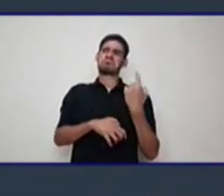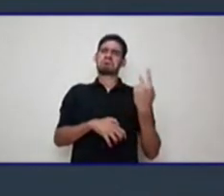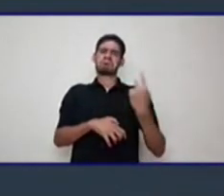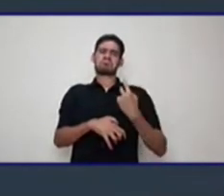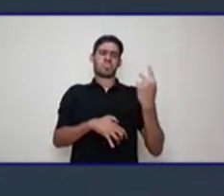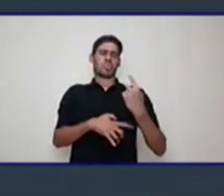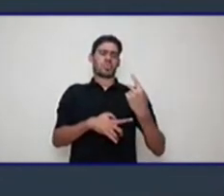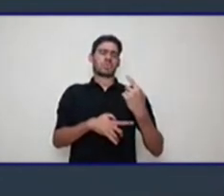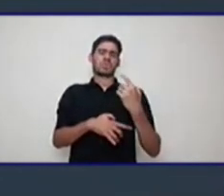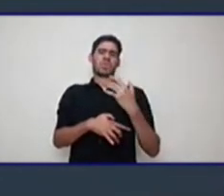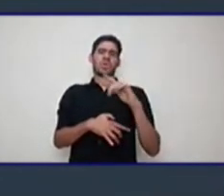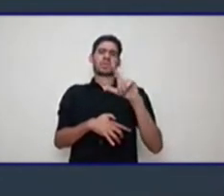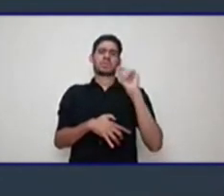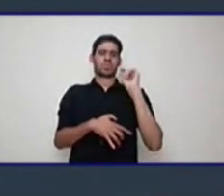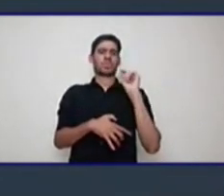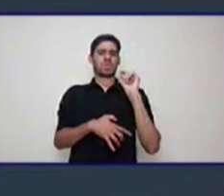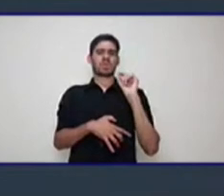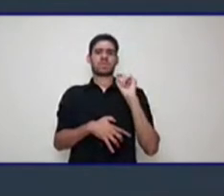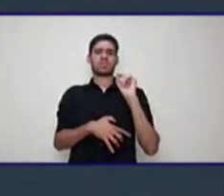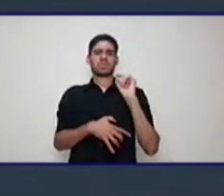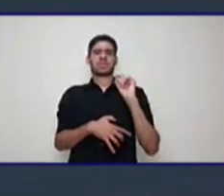fizemos uma opção, não foi, ministro Sérgio?